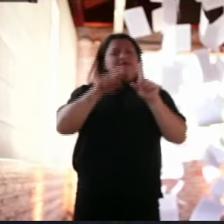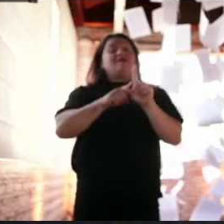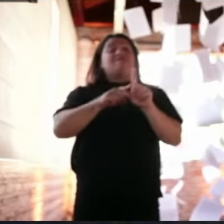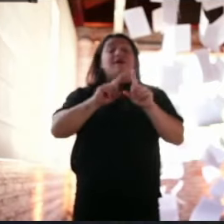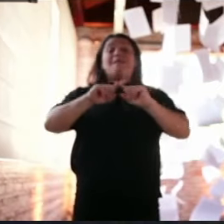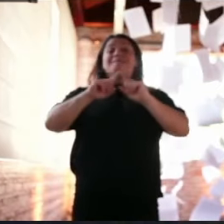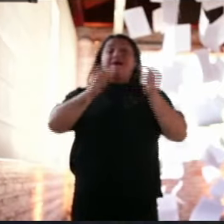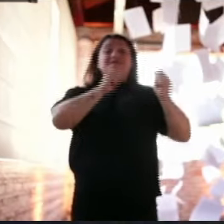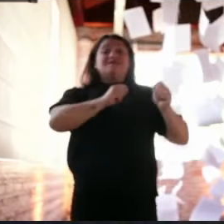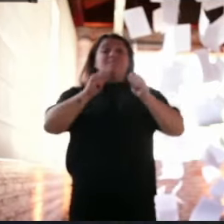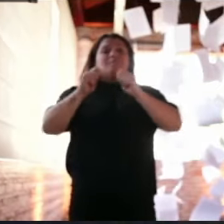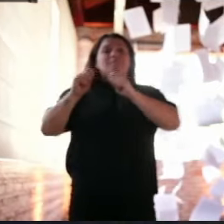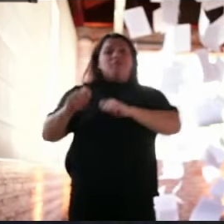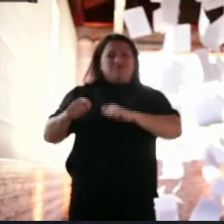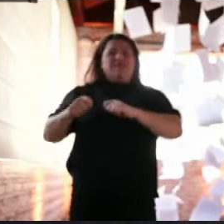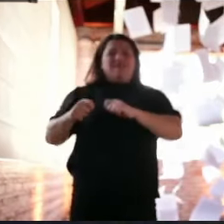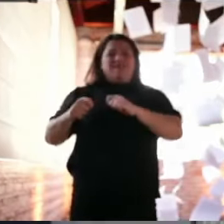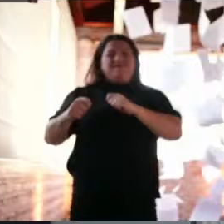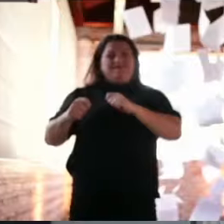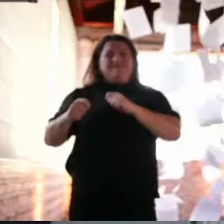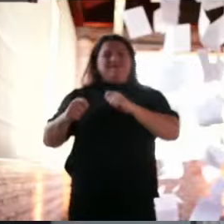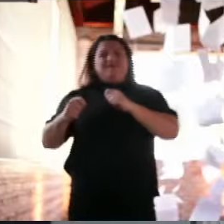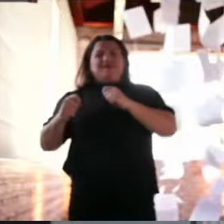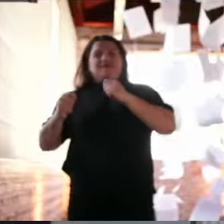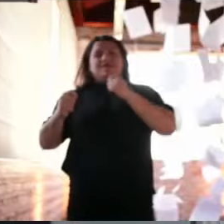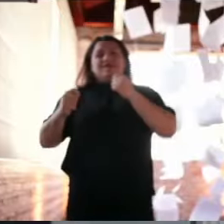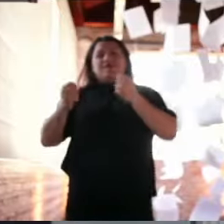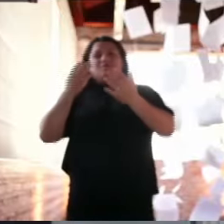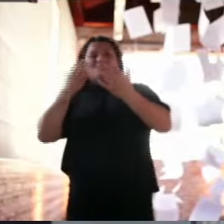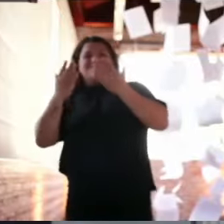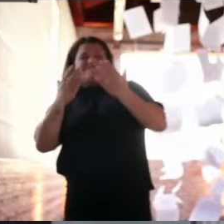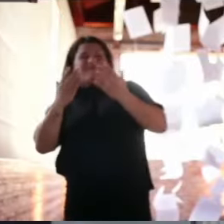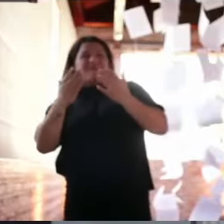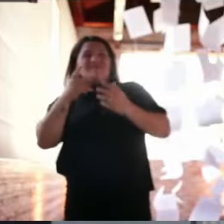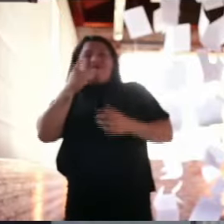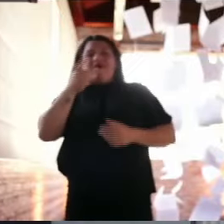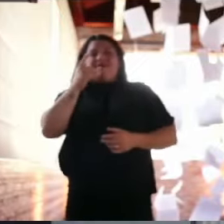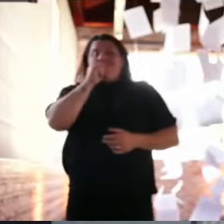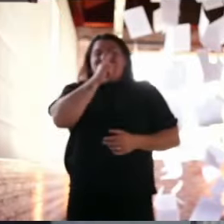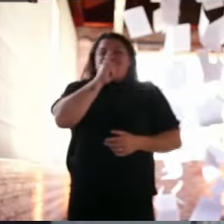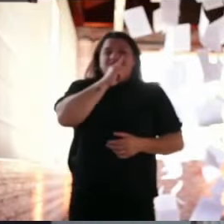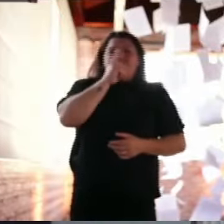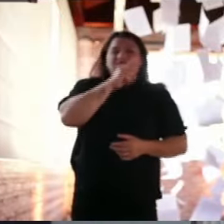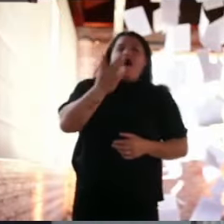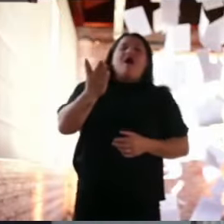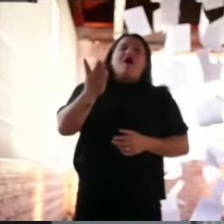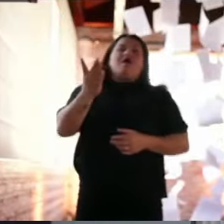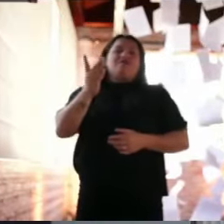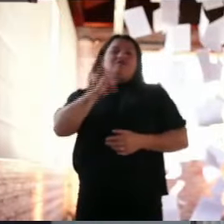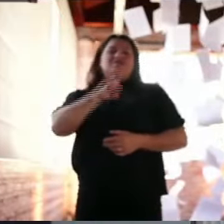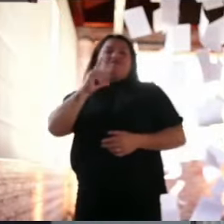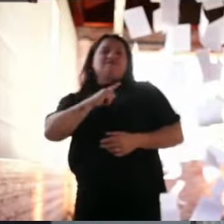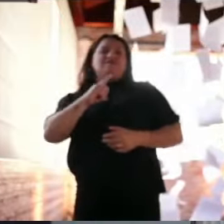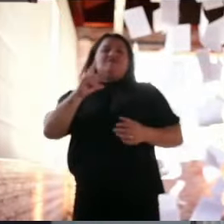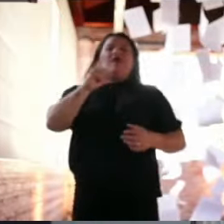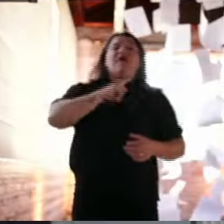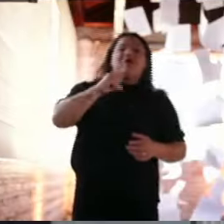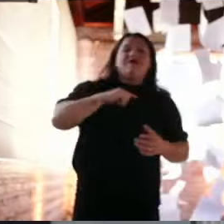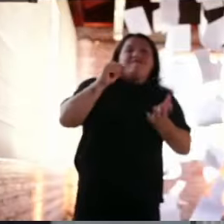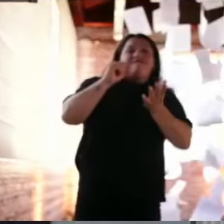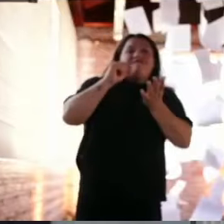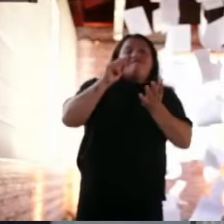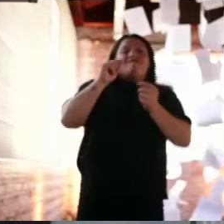quer psicanálise use uma expressão infeliz também é um poder fálico é um poder de quem tem de quem faz de quem acontece a gente